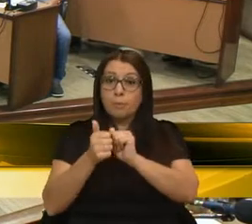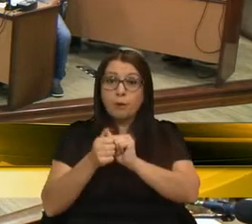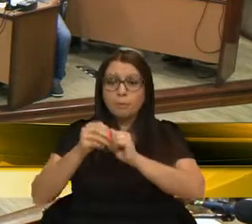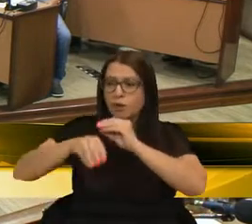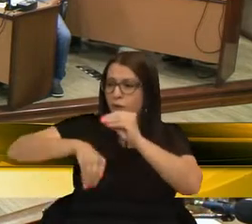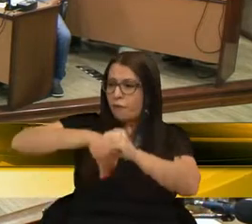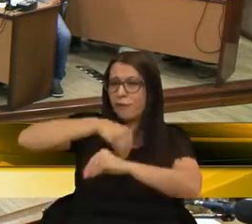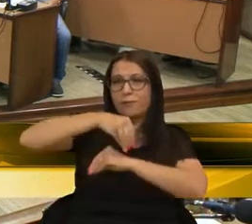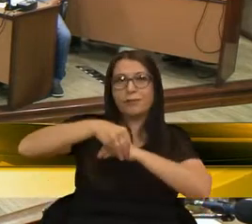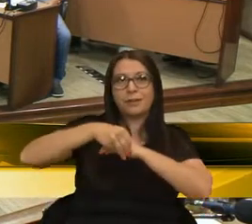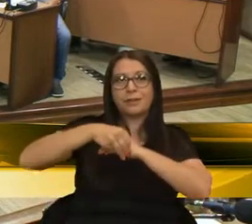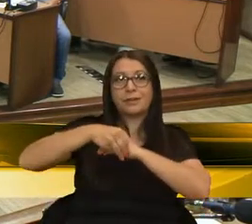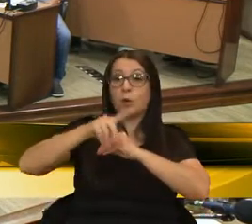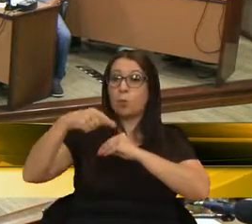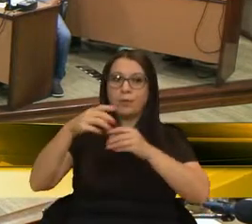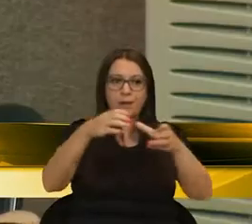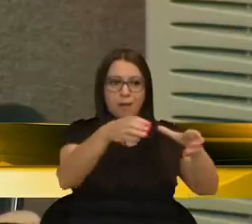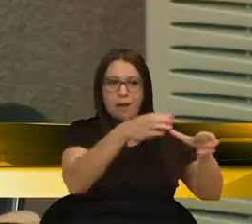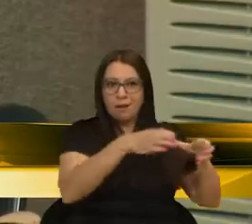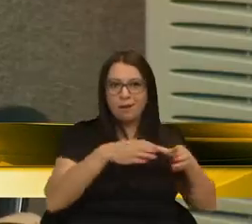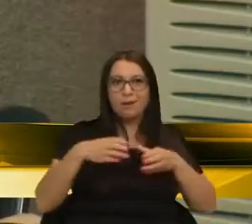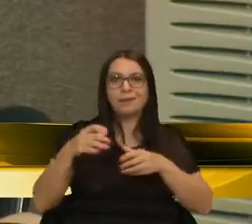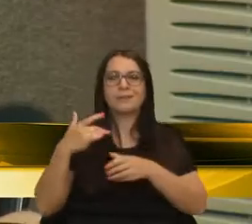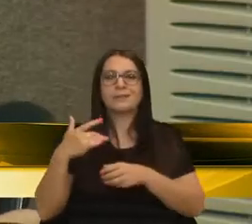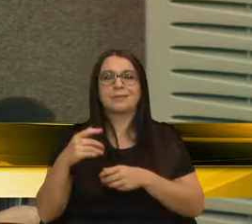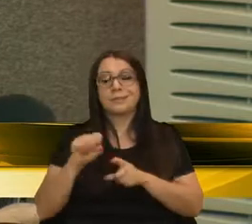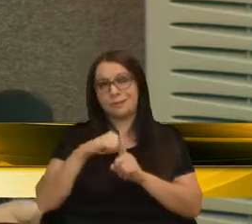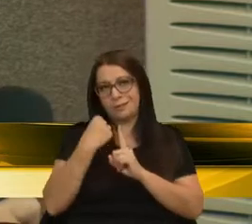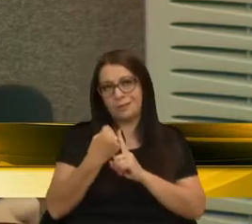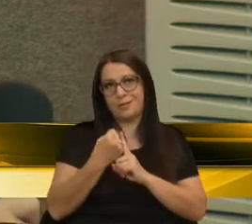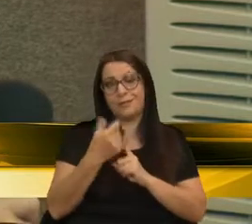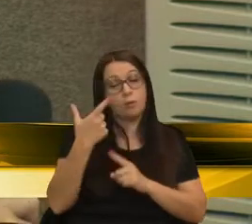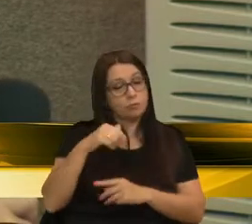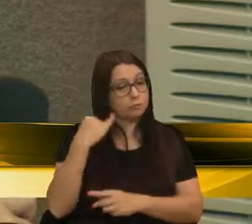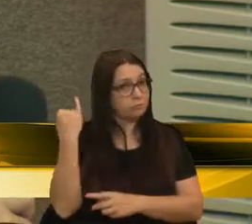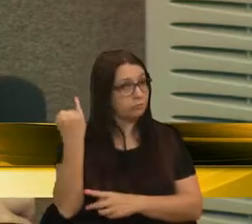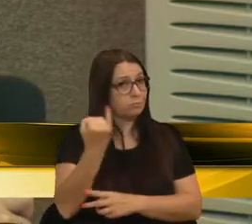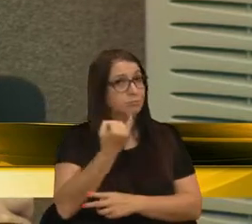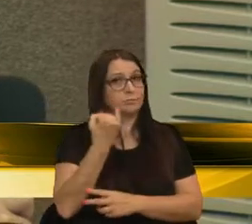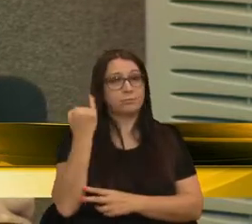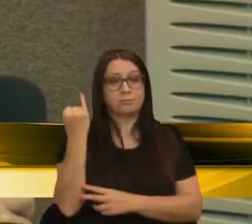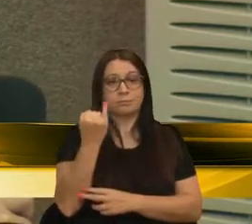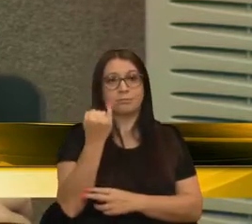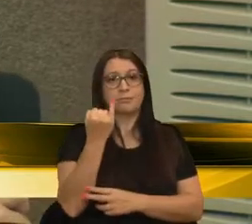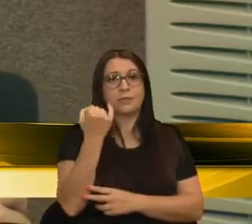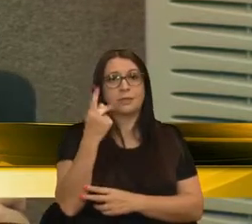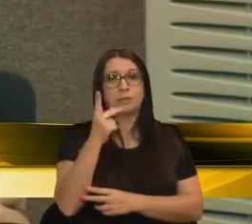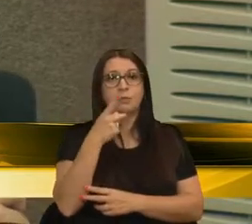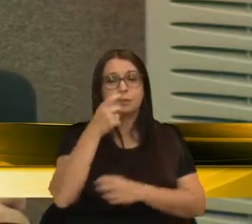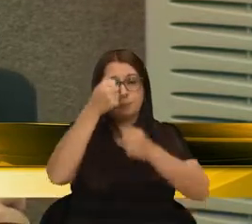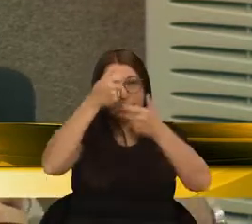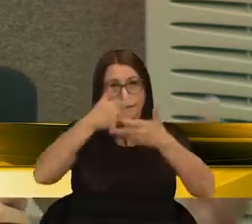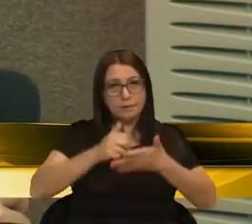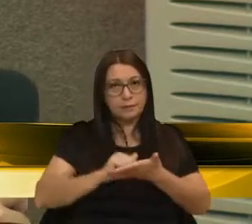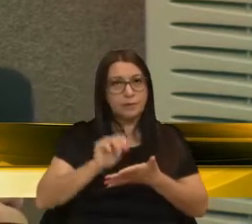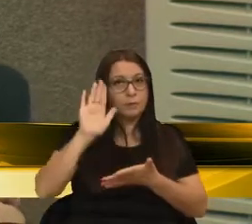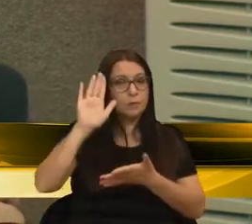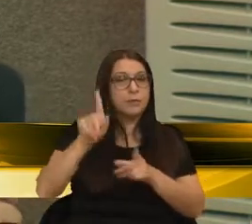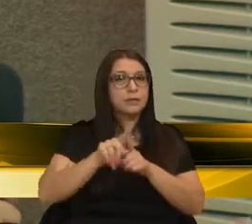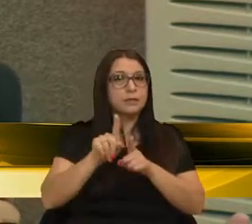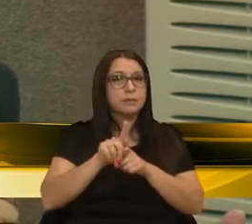envolver outras áreas da sociedade. E eu acho extremamente importante essa sua explanação, e lhe provoco, inclusive,